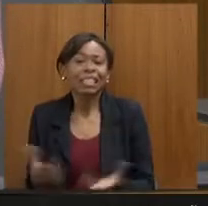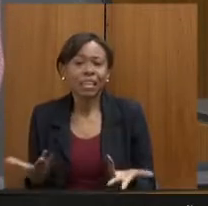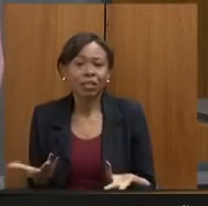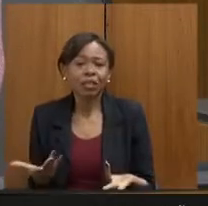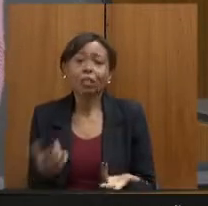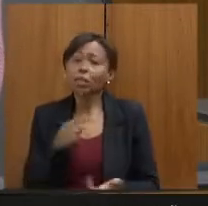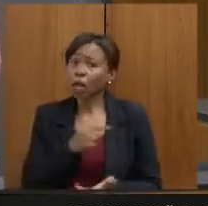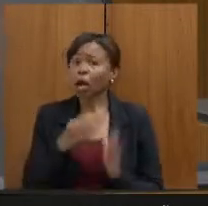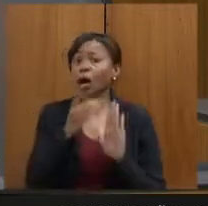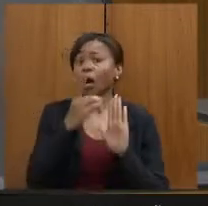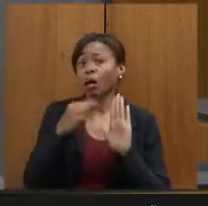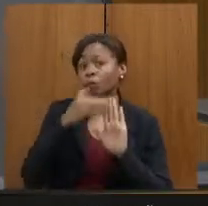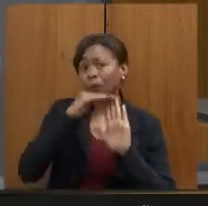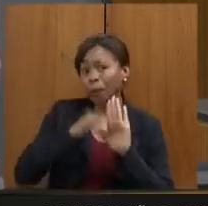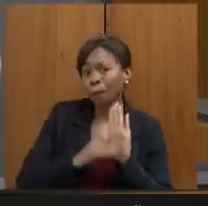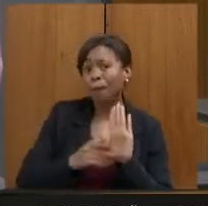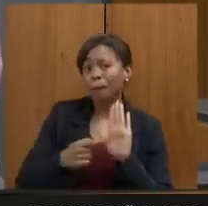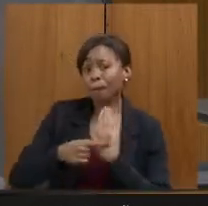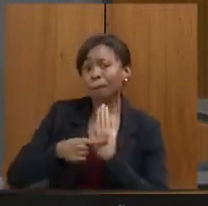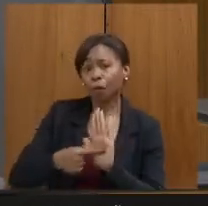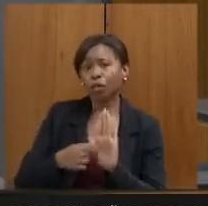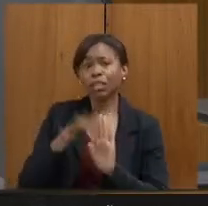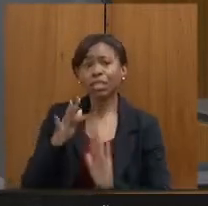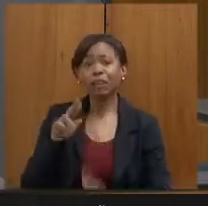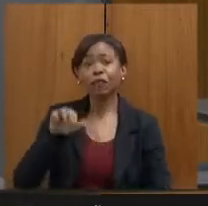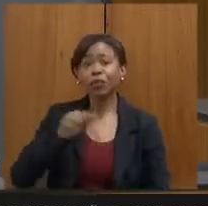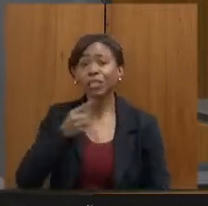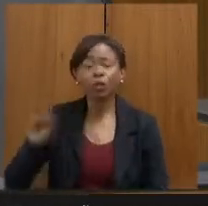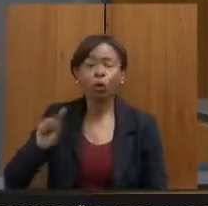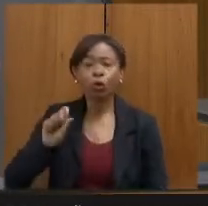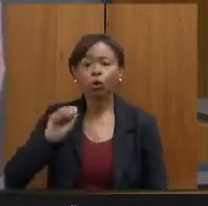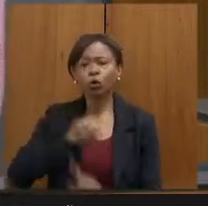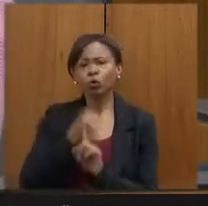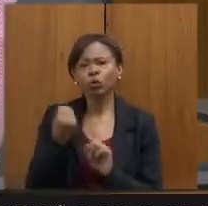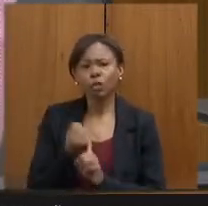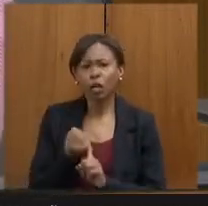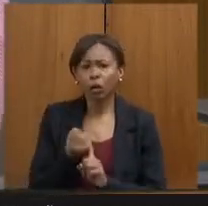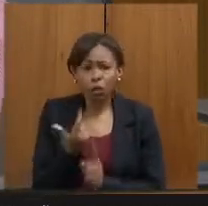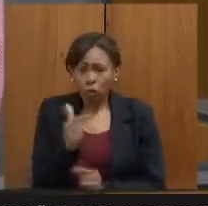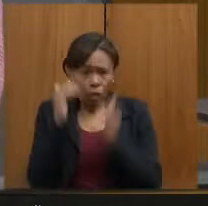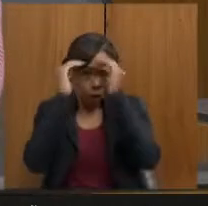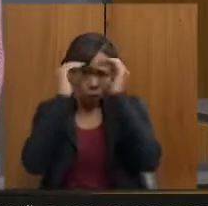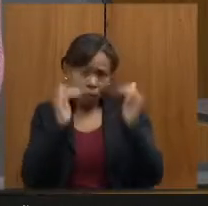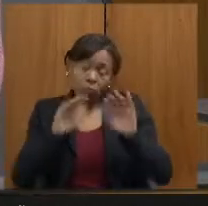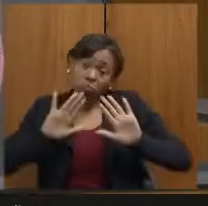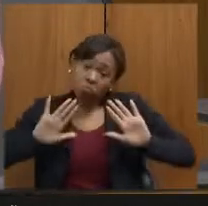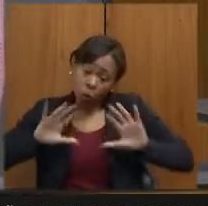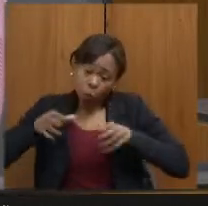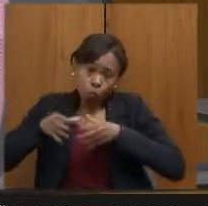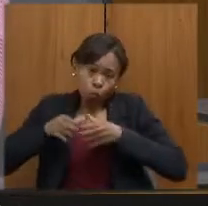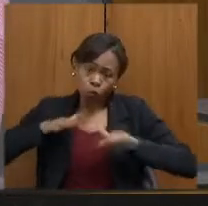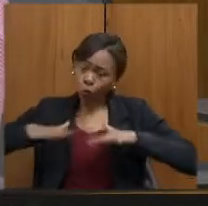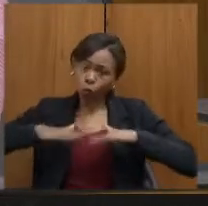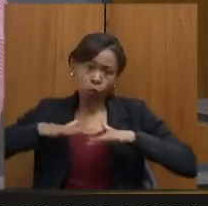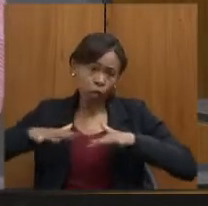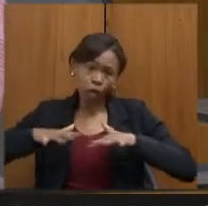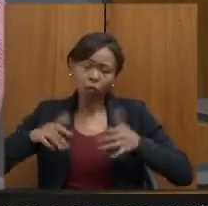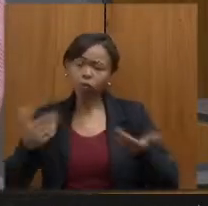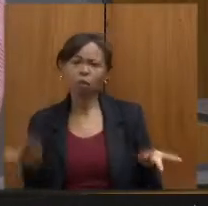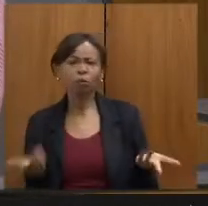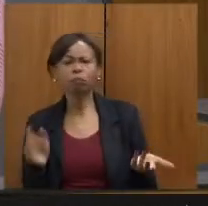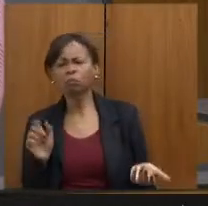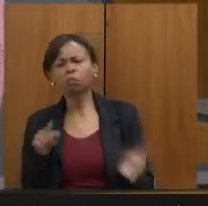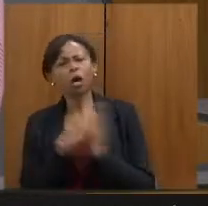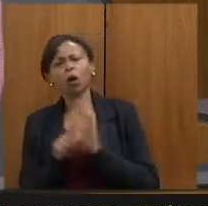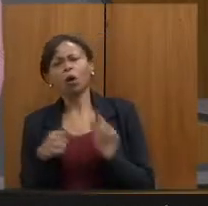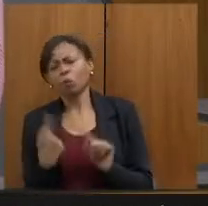e quando essa função social lá não é cumprida movimentos sociais que são organizados é questionou Não não é